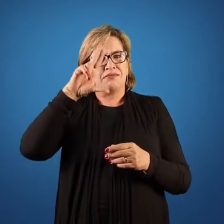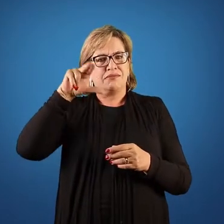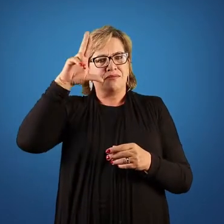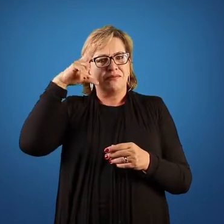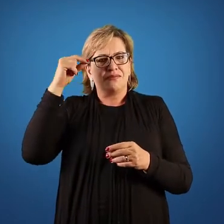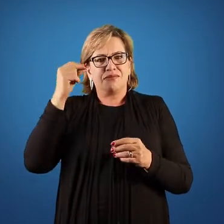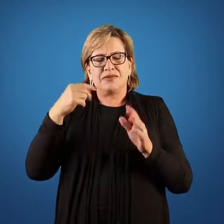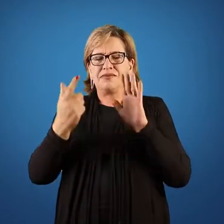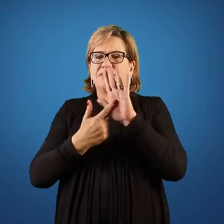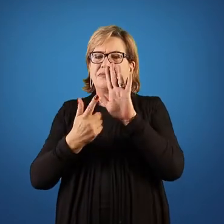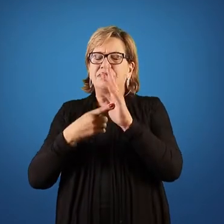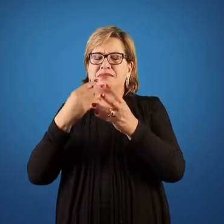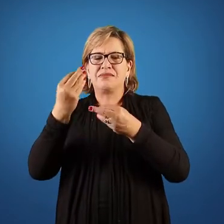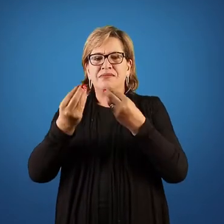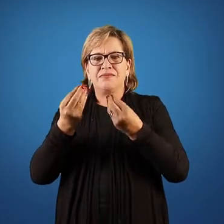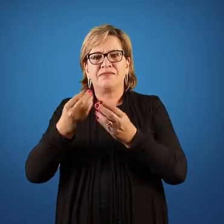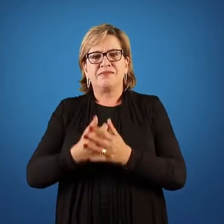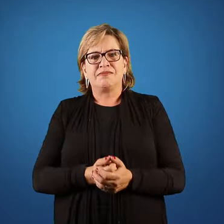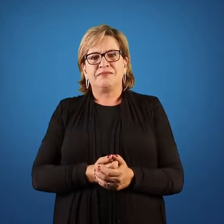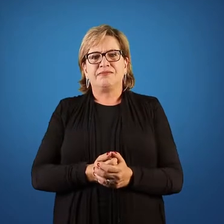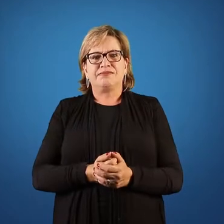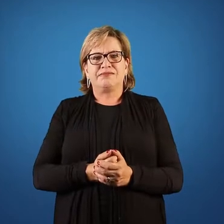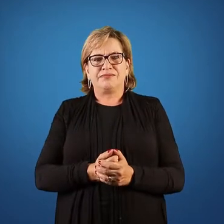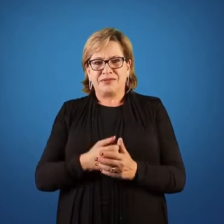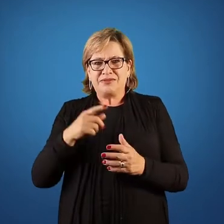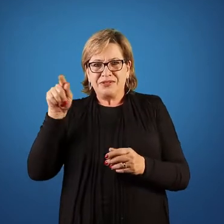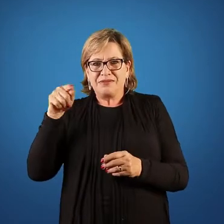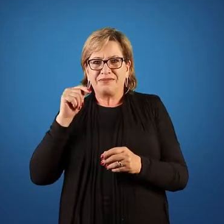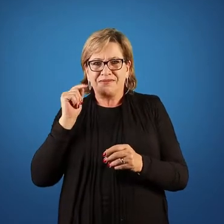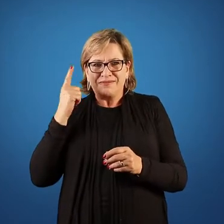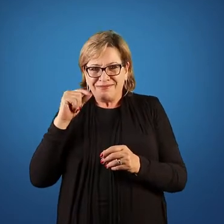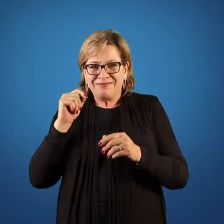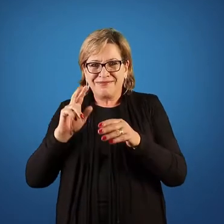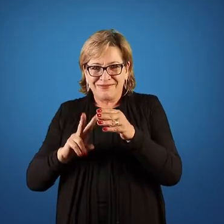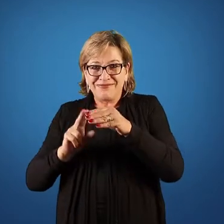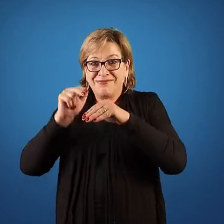para demonstrar. Consegue subir?